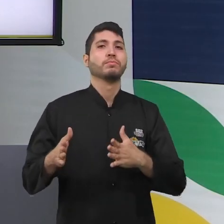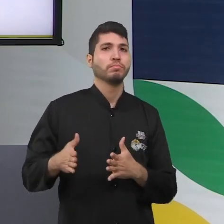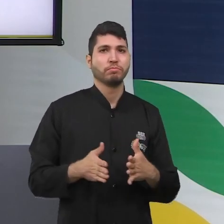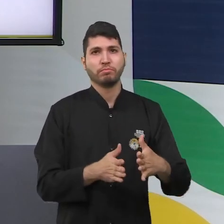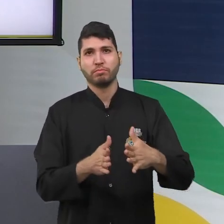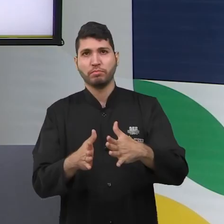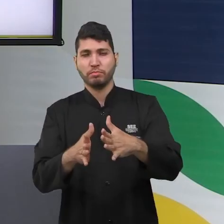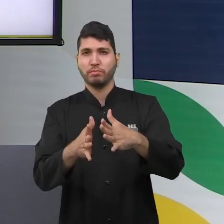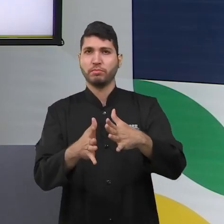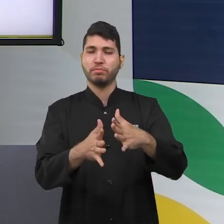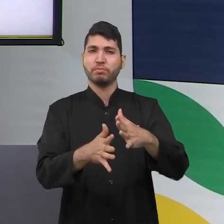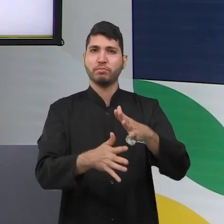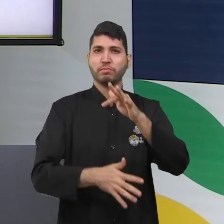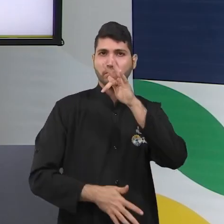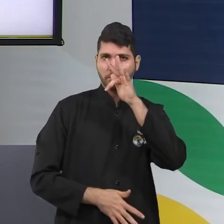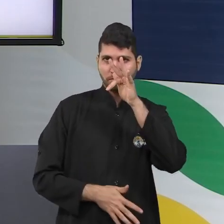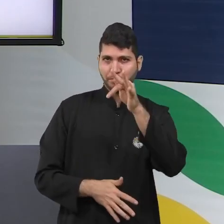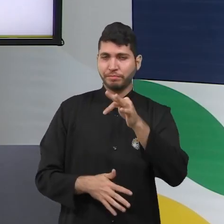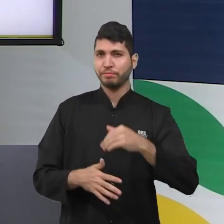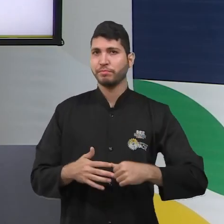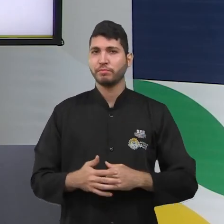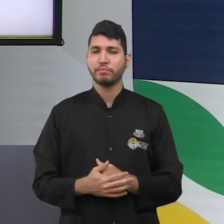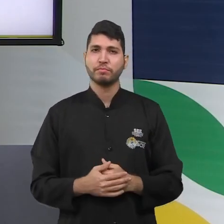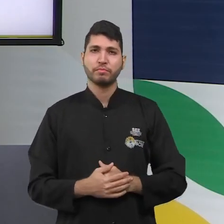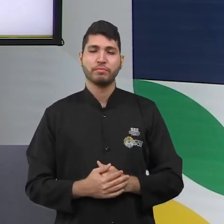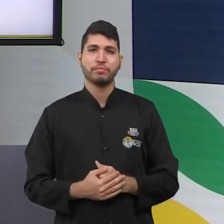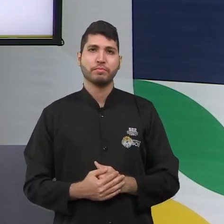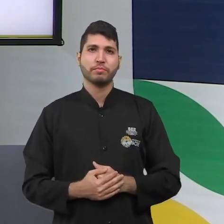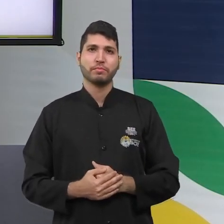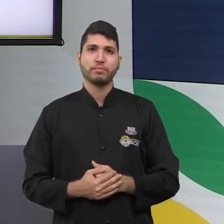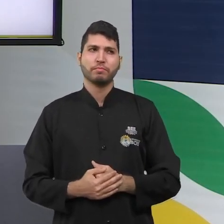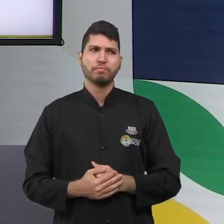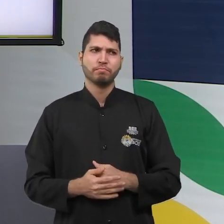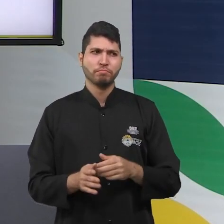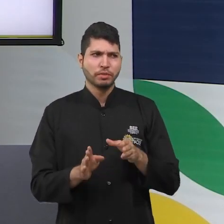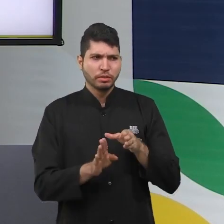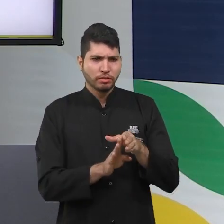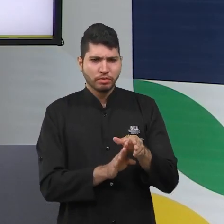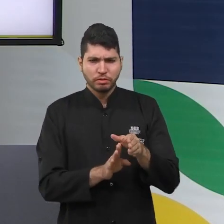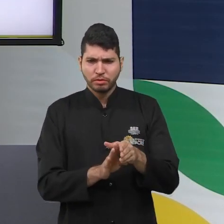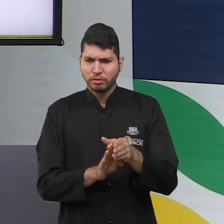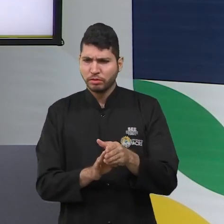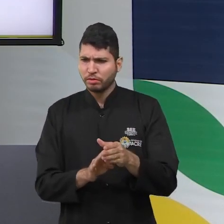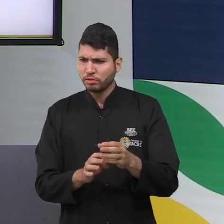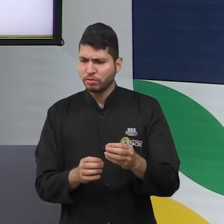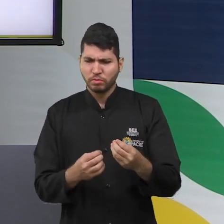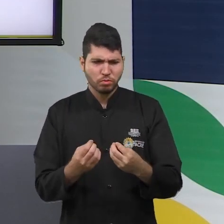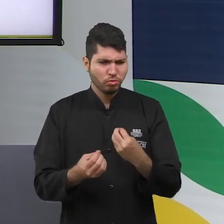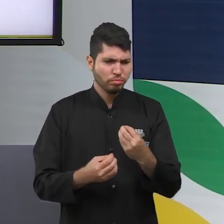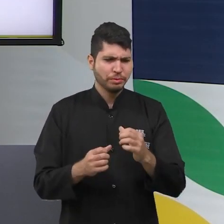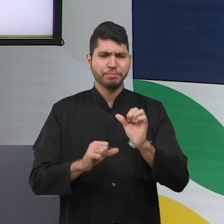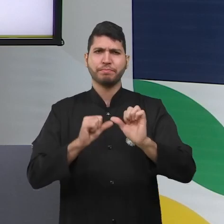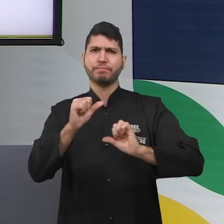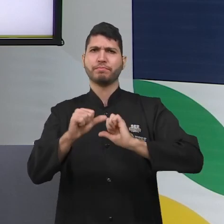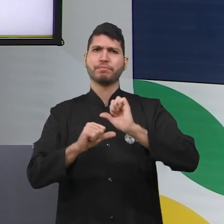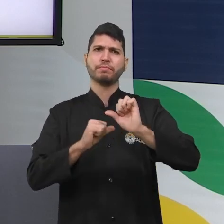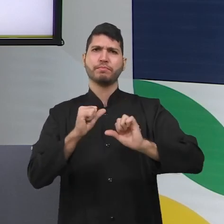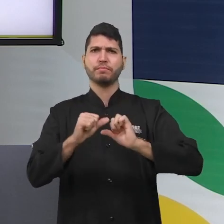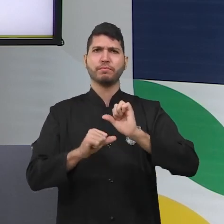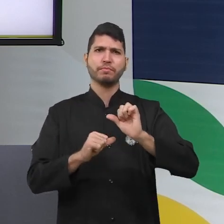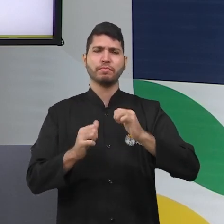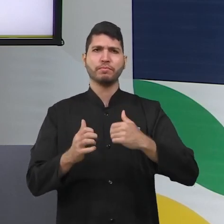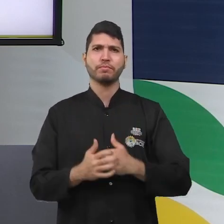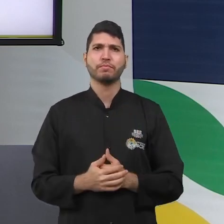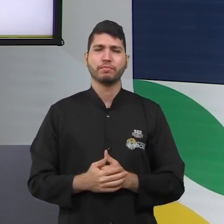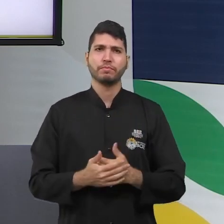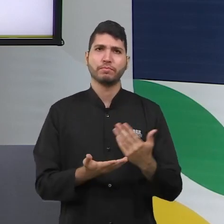fato, como é que ele vai direcionar, como é que ele vai possibilitar essa transformação. Então, é aquilo que eu falei, jovens